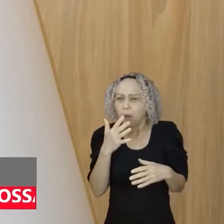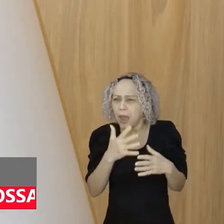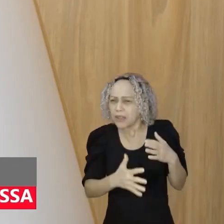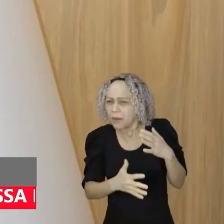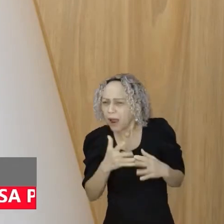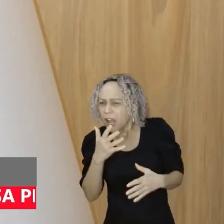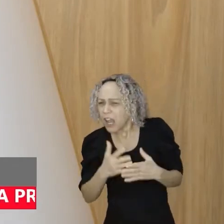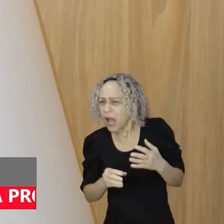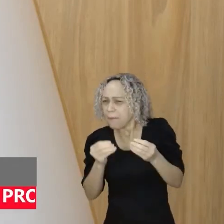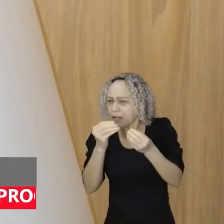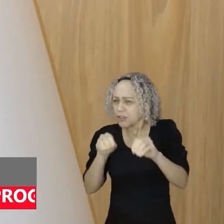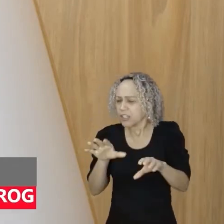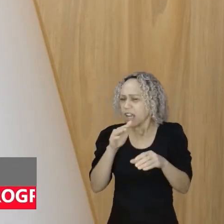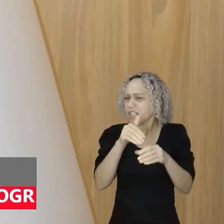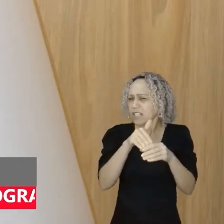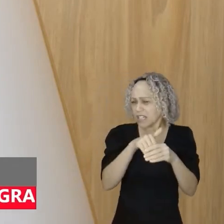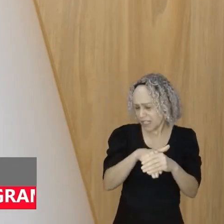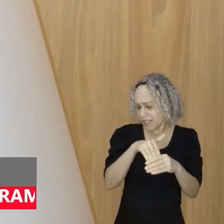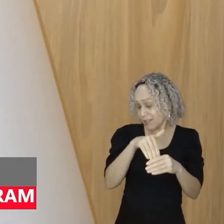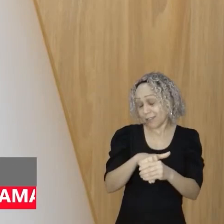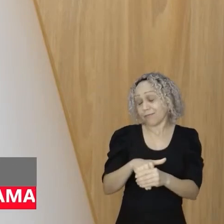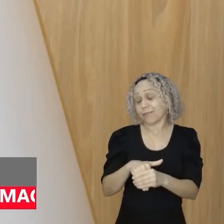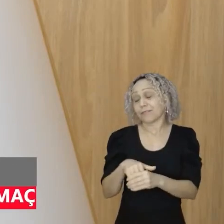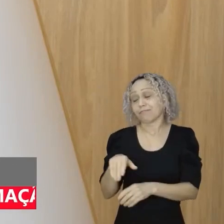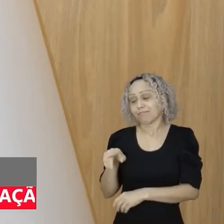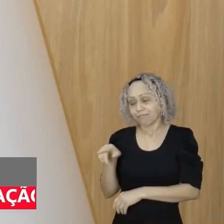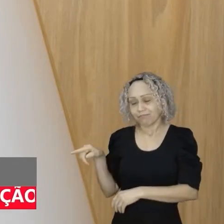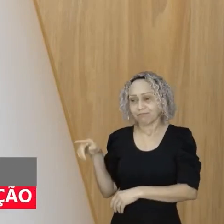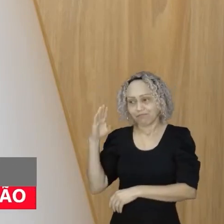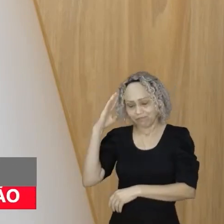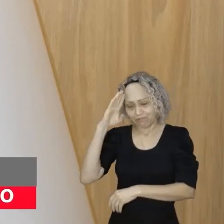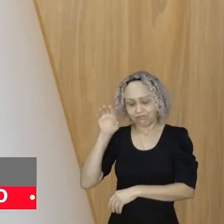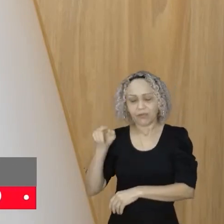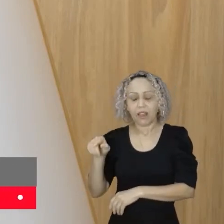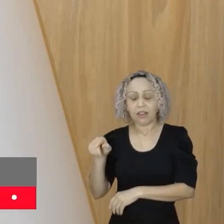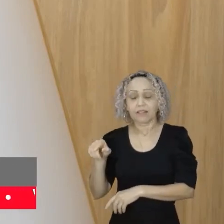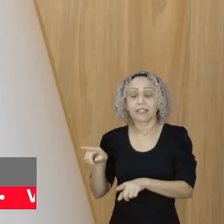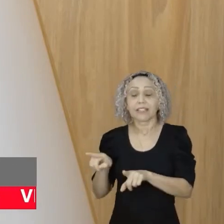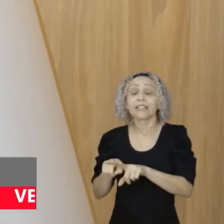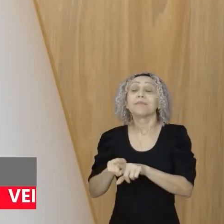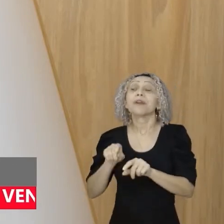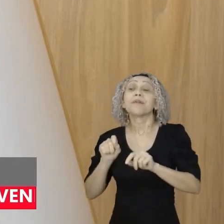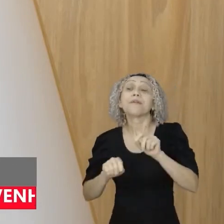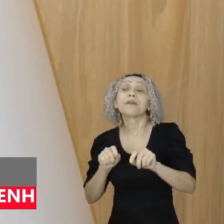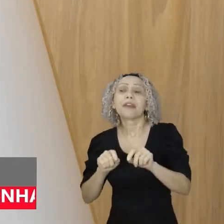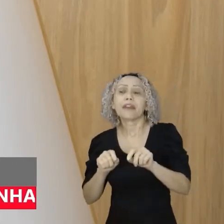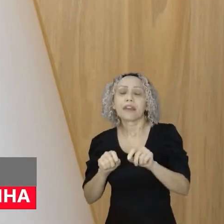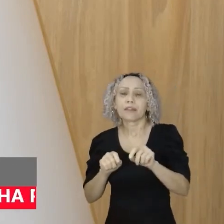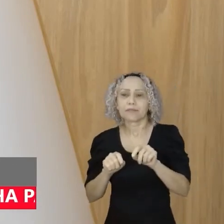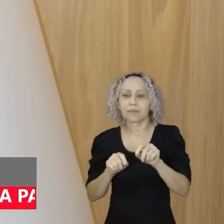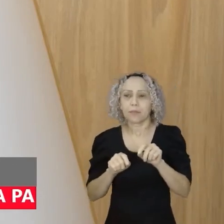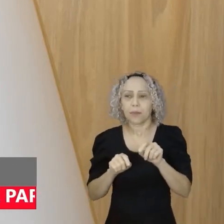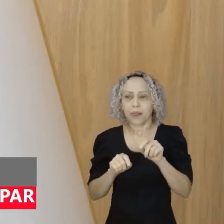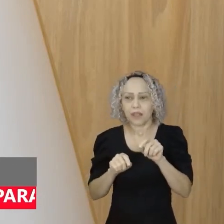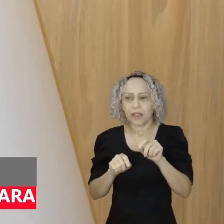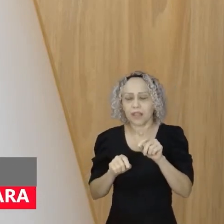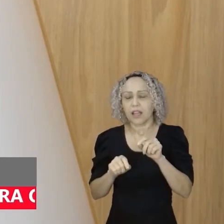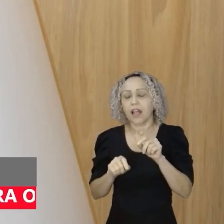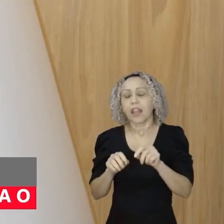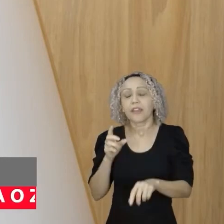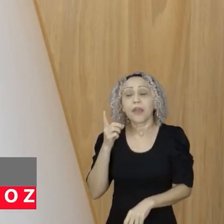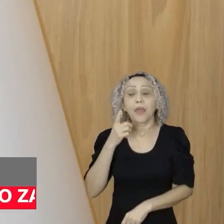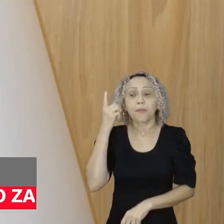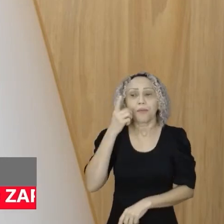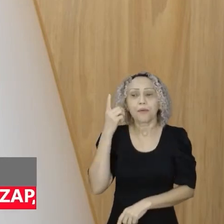que mostrou isso muito claro na CPMI foi a ida do hacker. A deputada Carla Zambelli, que está indiciada também,